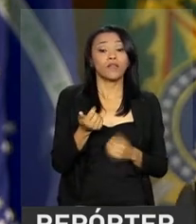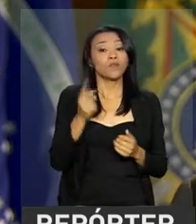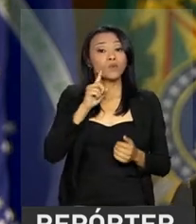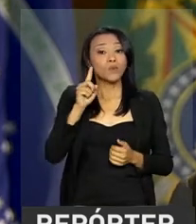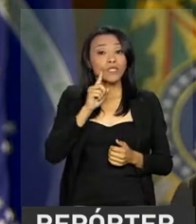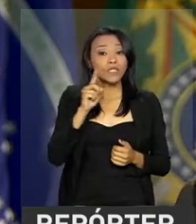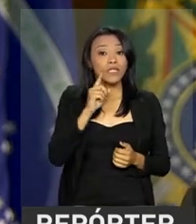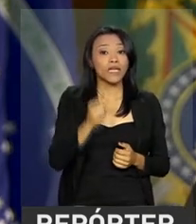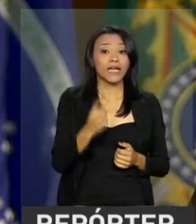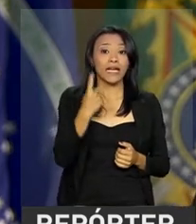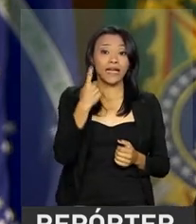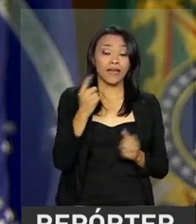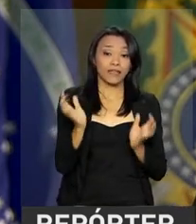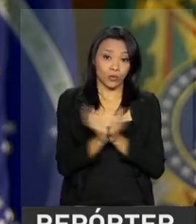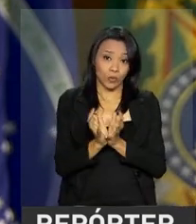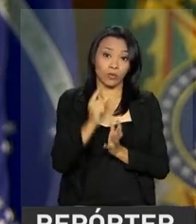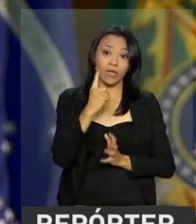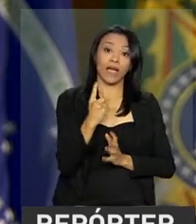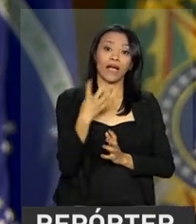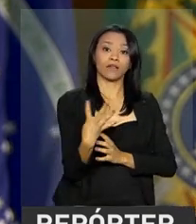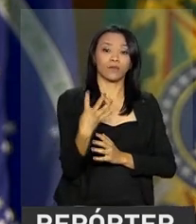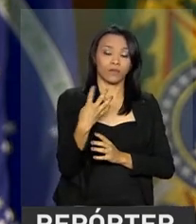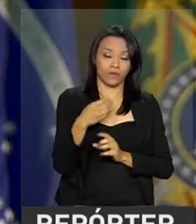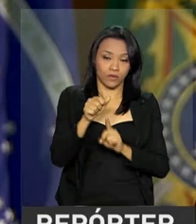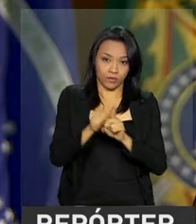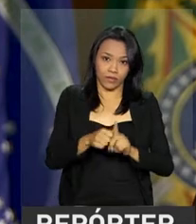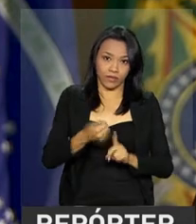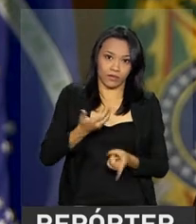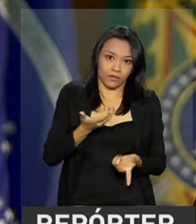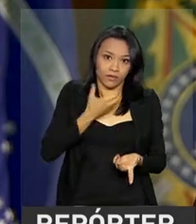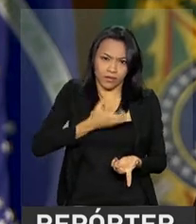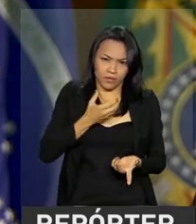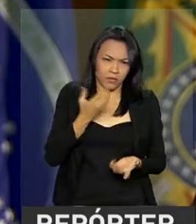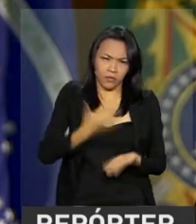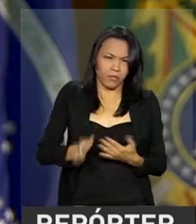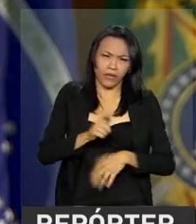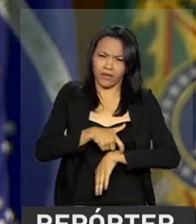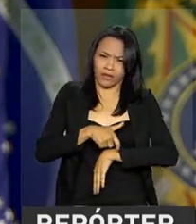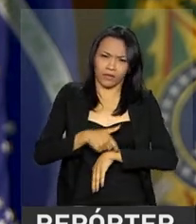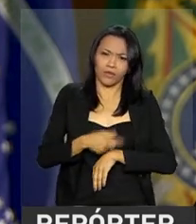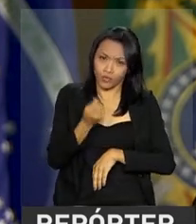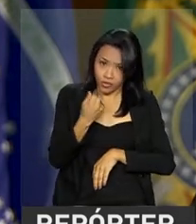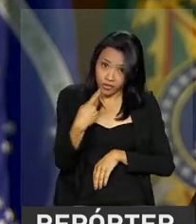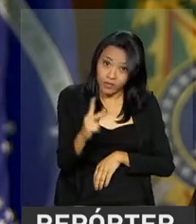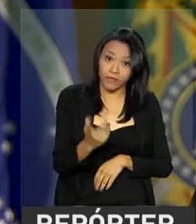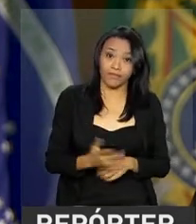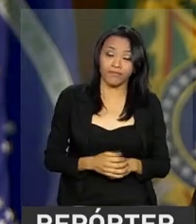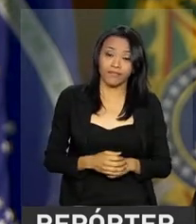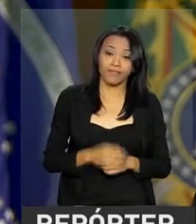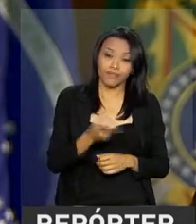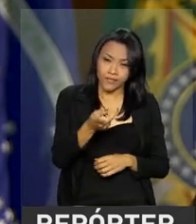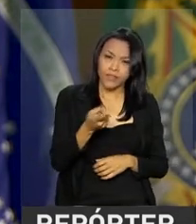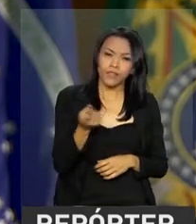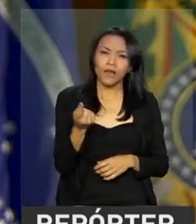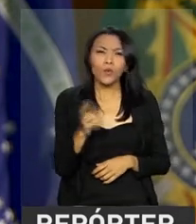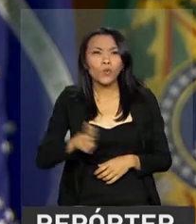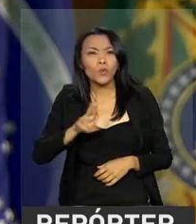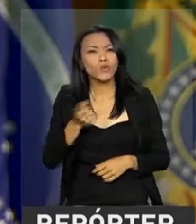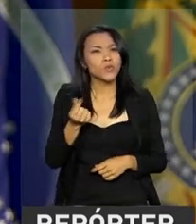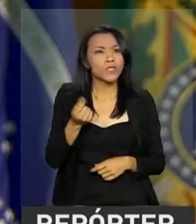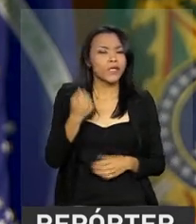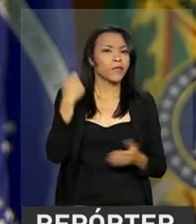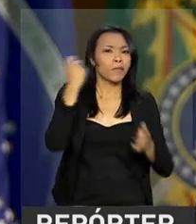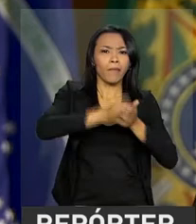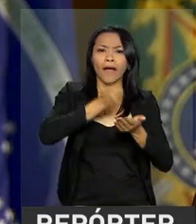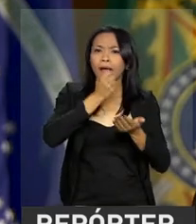dia 14 de dezembro. Não perca tempo. Esse dinheiro é seu. Invista, pague